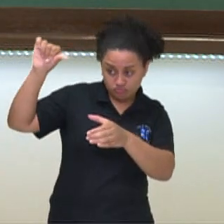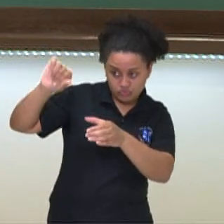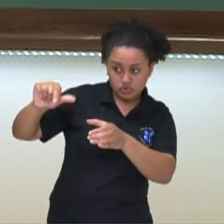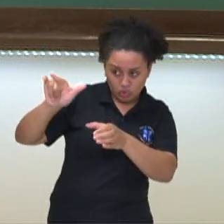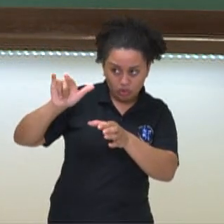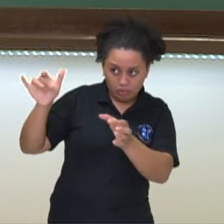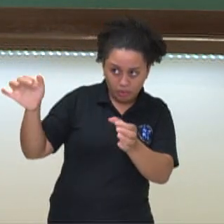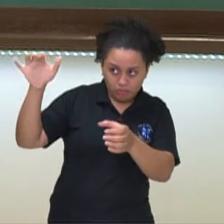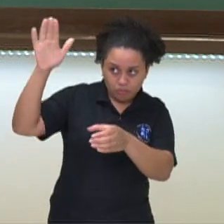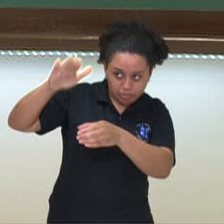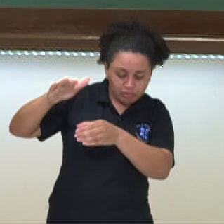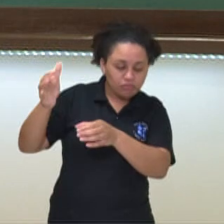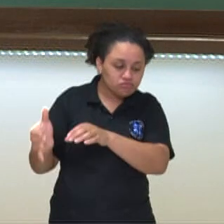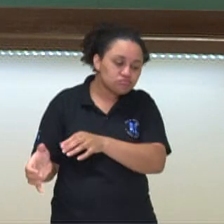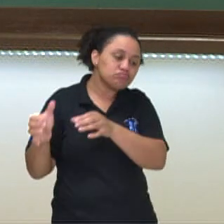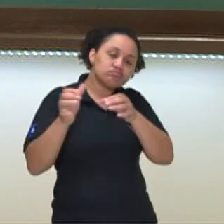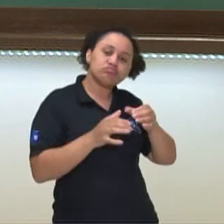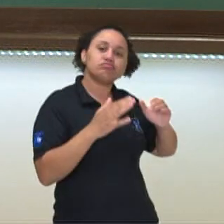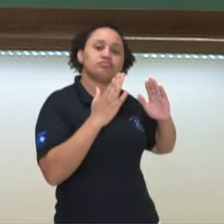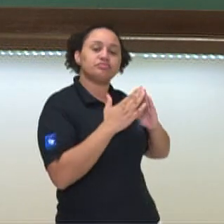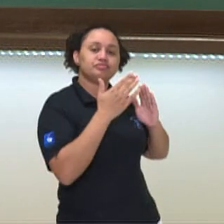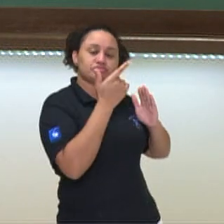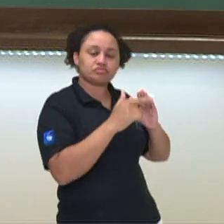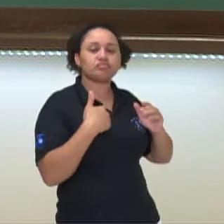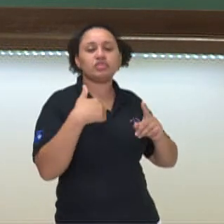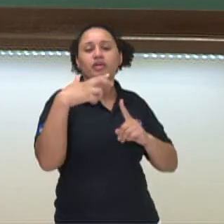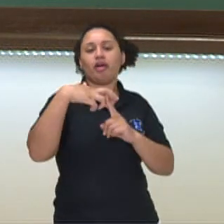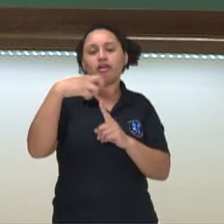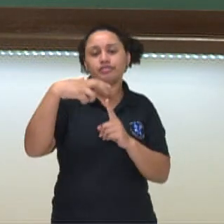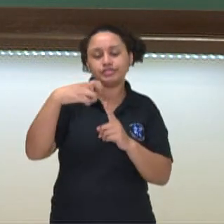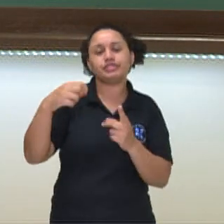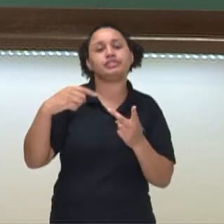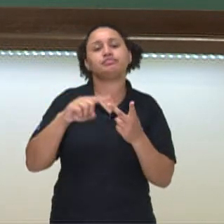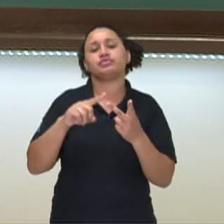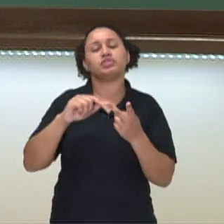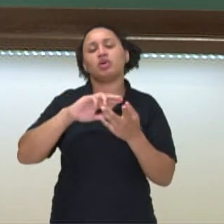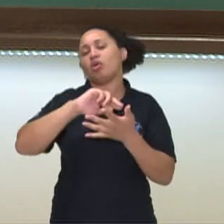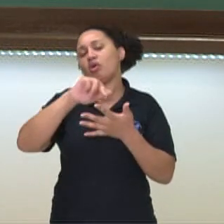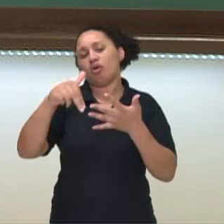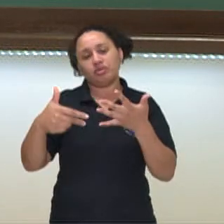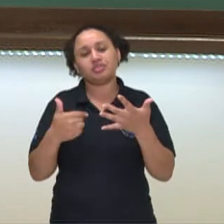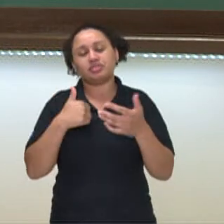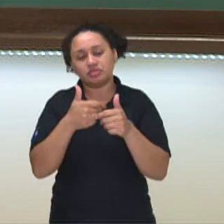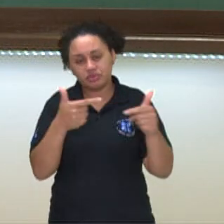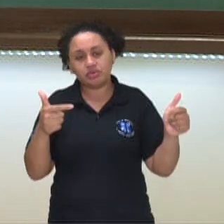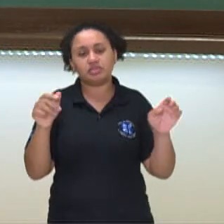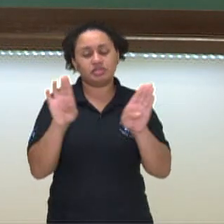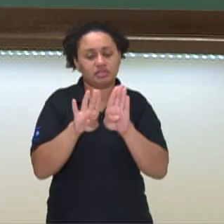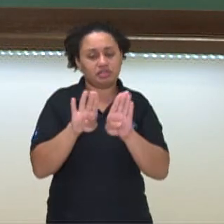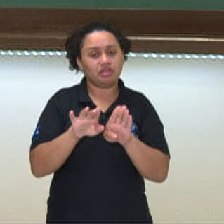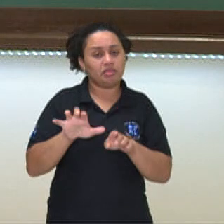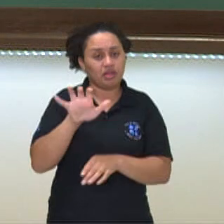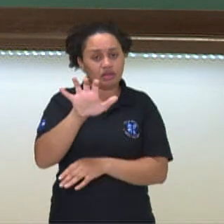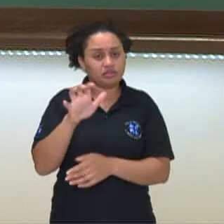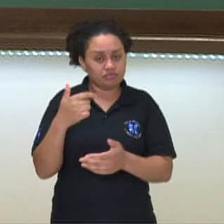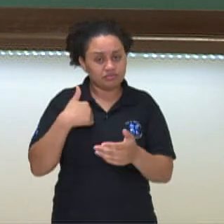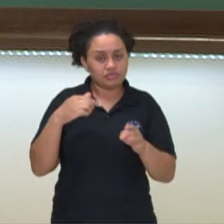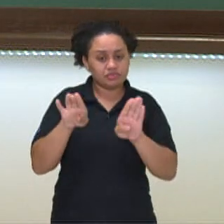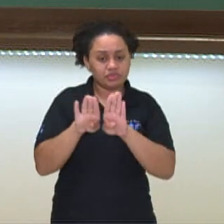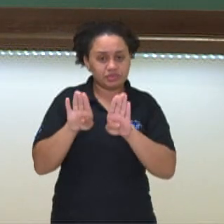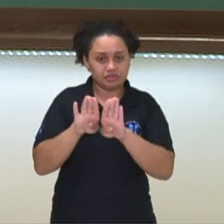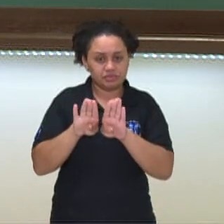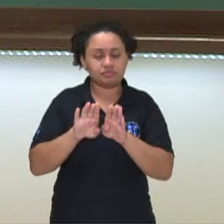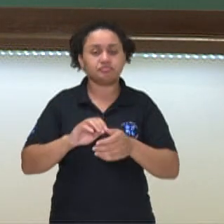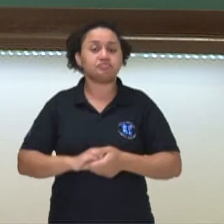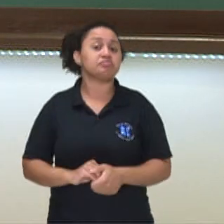dentro do líquido. Isso valia para quem? Para refrigerantes, valia também para outros itens do cotidiano das